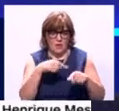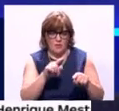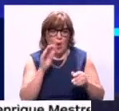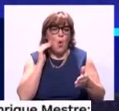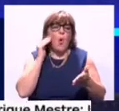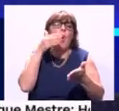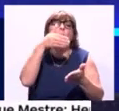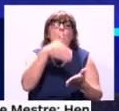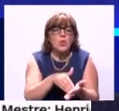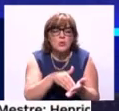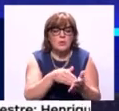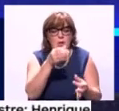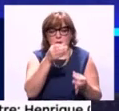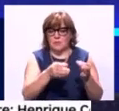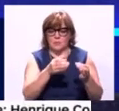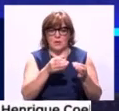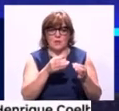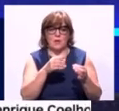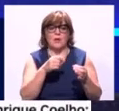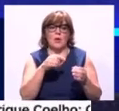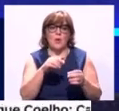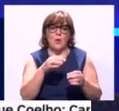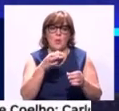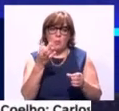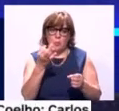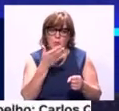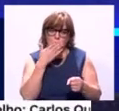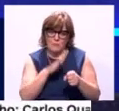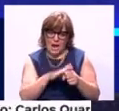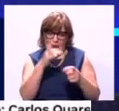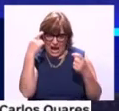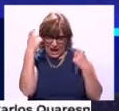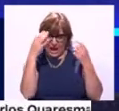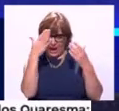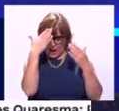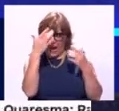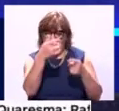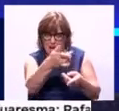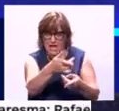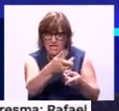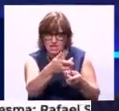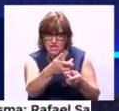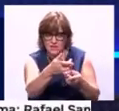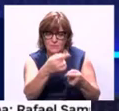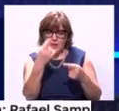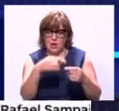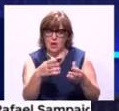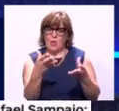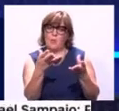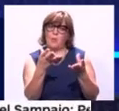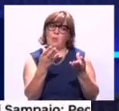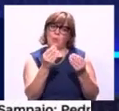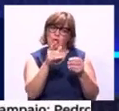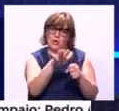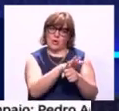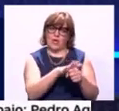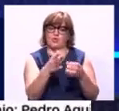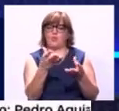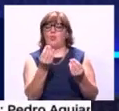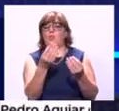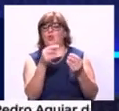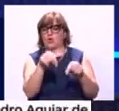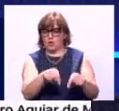às últimas instâncias. Mas acha que o Porto ficou calado? Foram escutados aqui muitos desses casos.